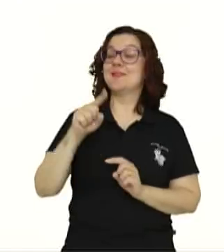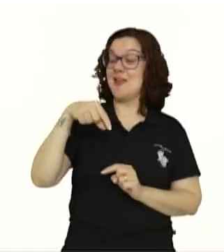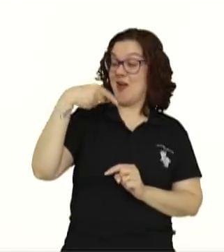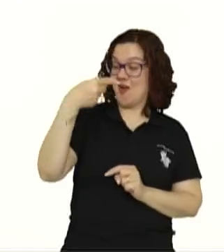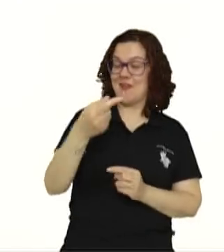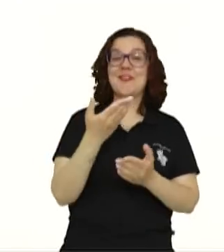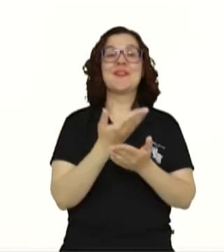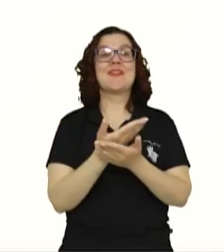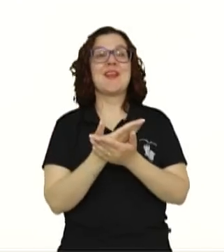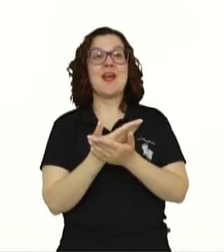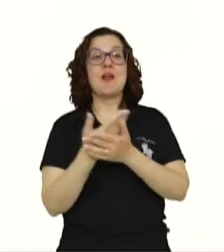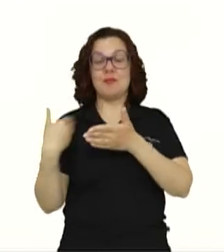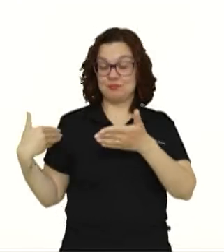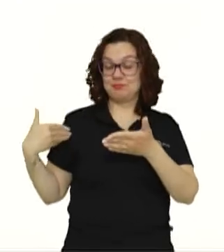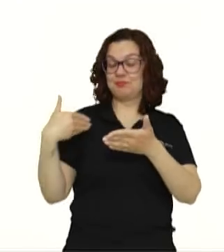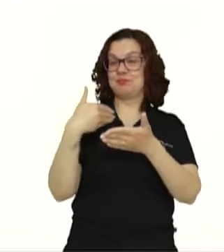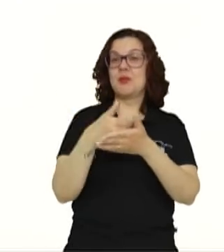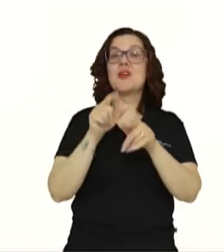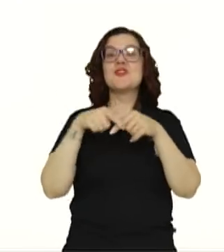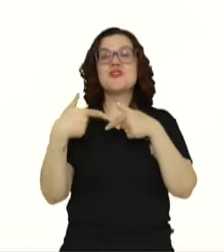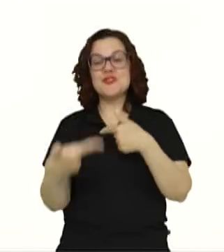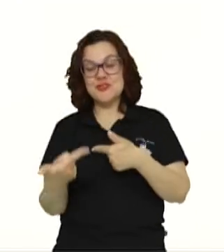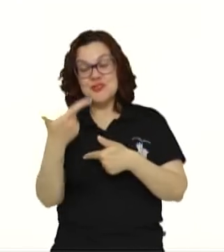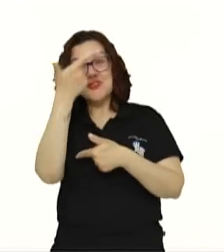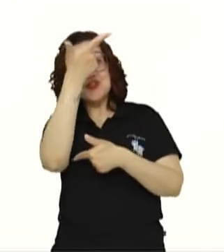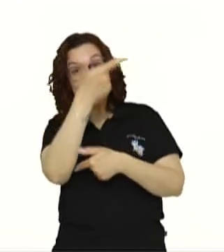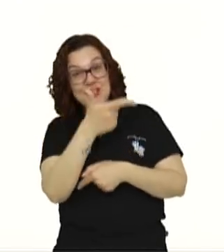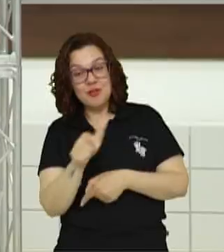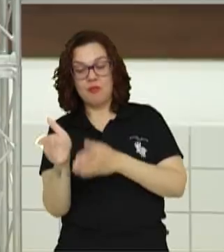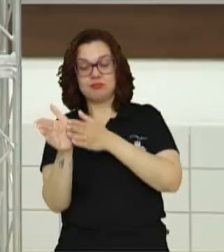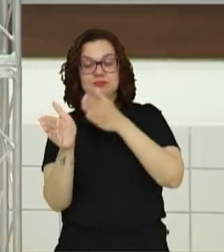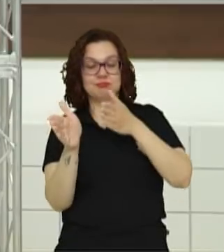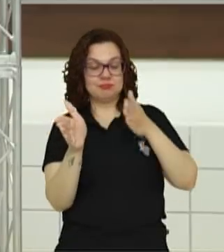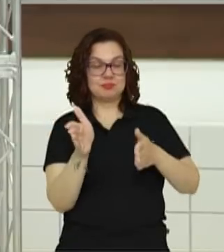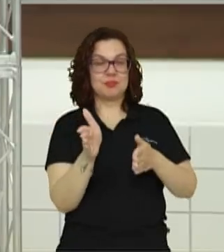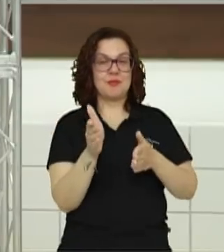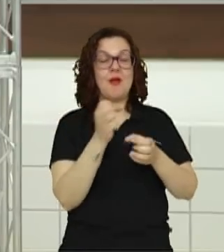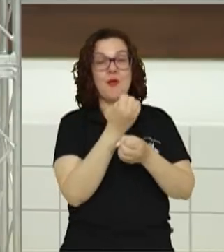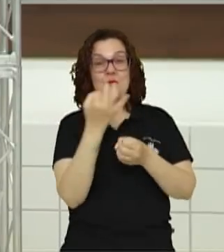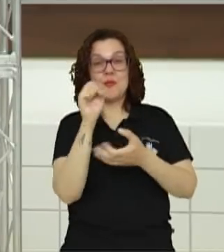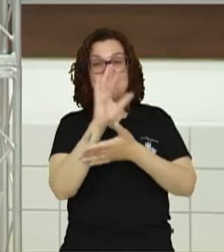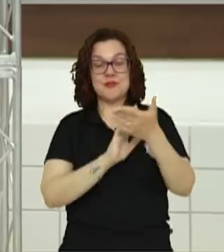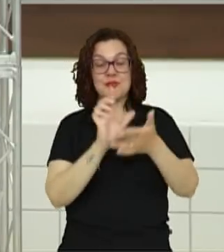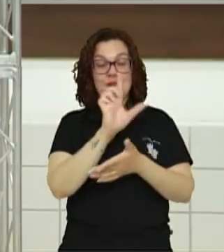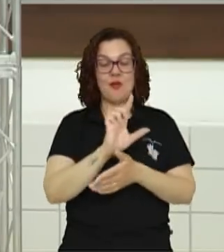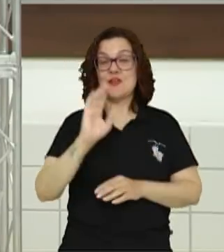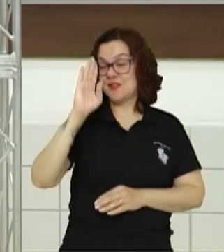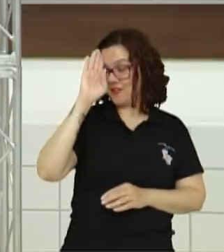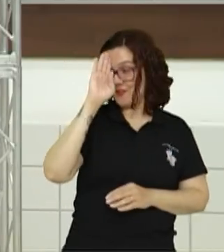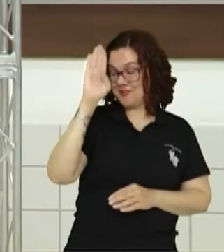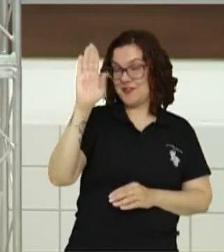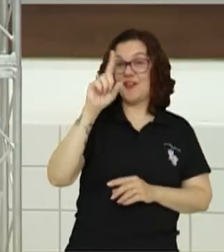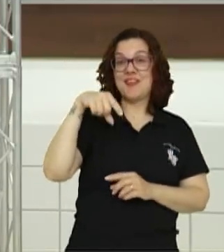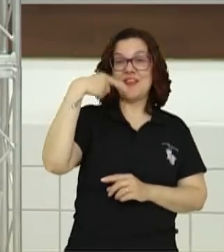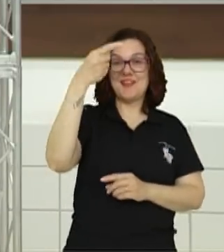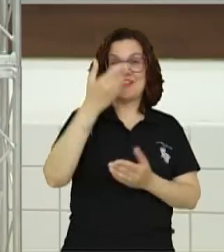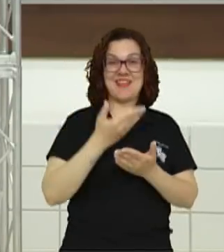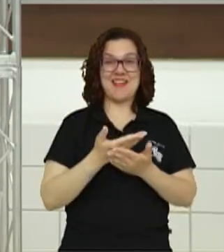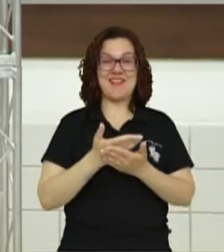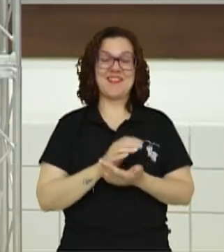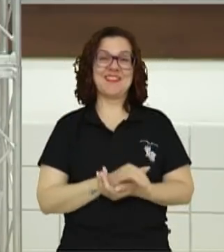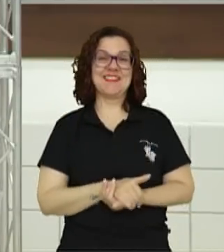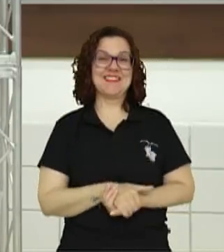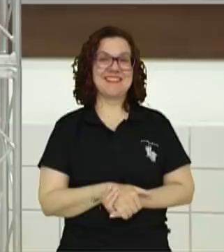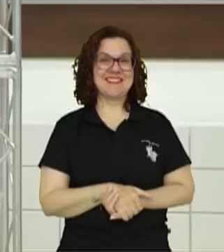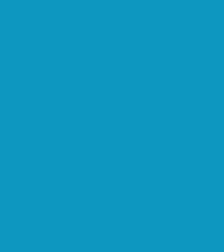vem, a gente vai fazer uma retomada e eu vou trabalhar com vocês alguns exercícios de lógica. Tchau, pessoal. Até a próxima aula.